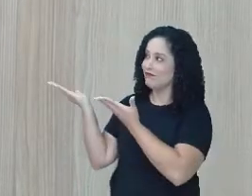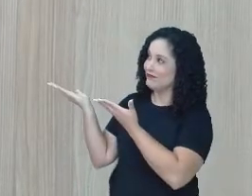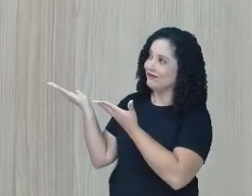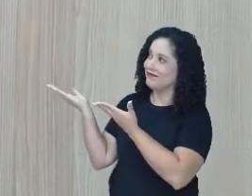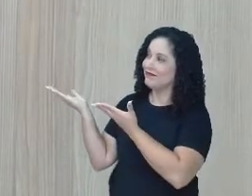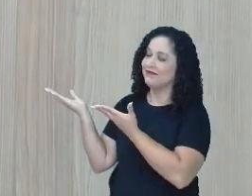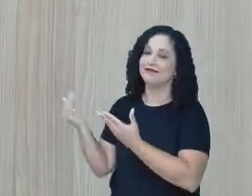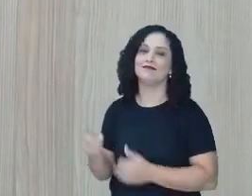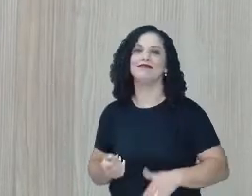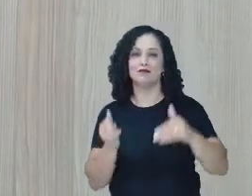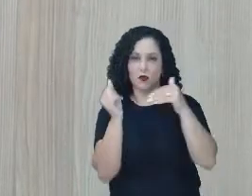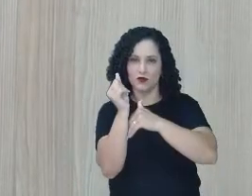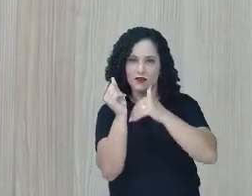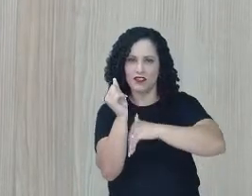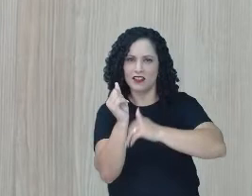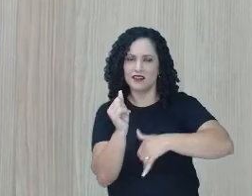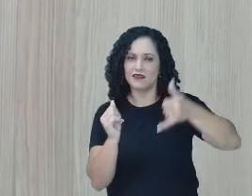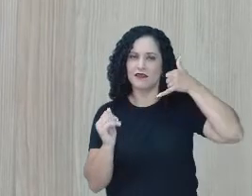aqui, os códigos